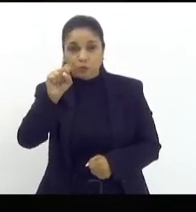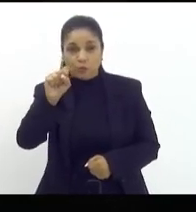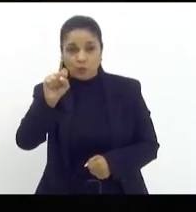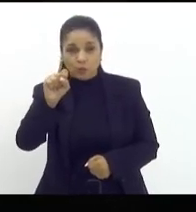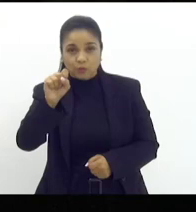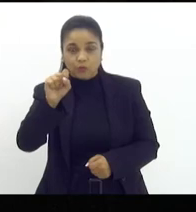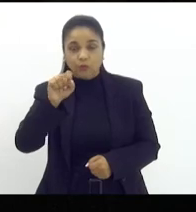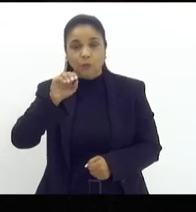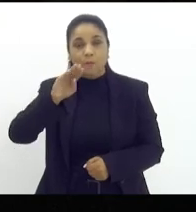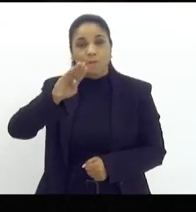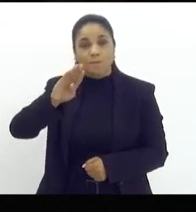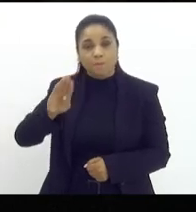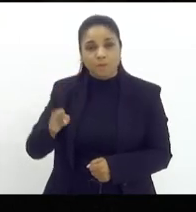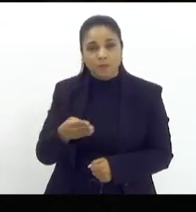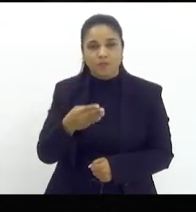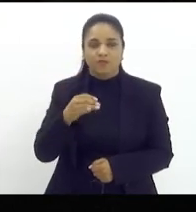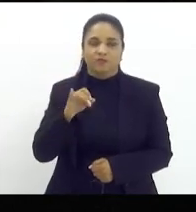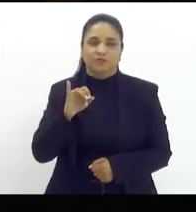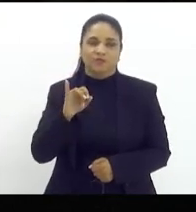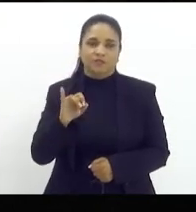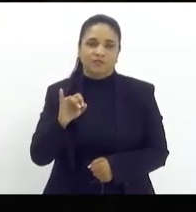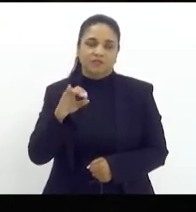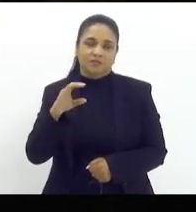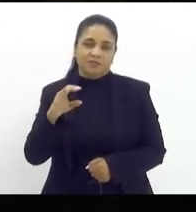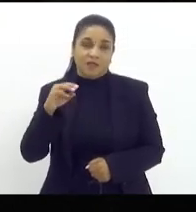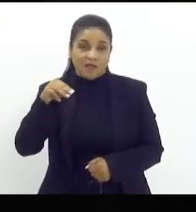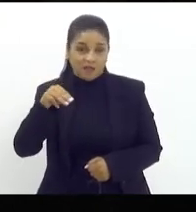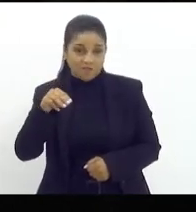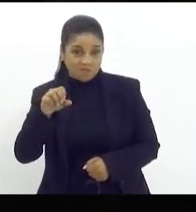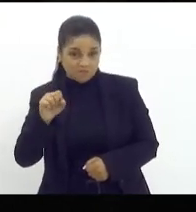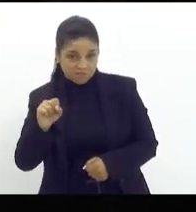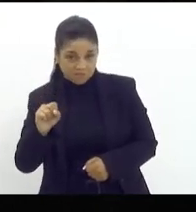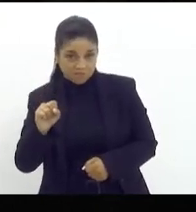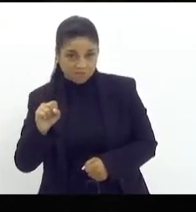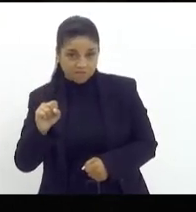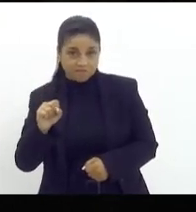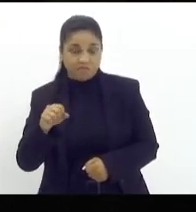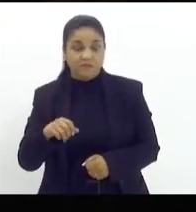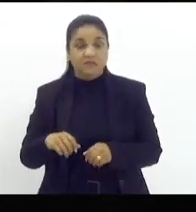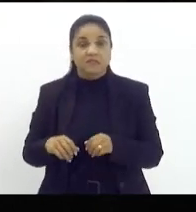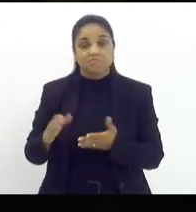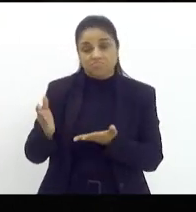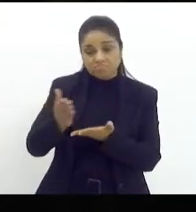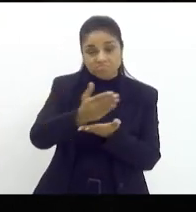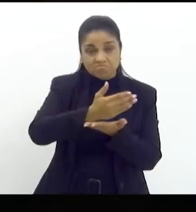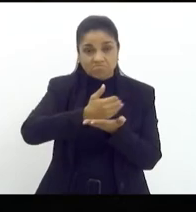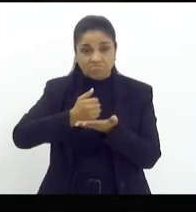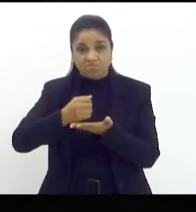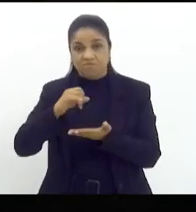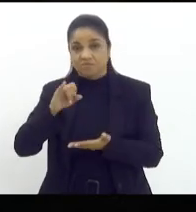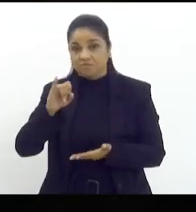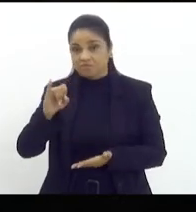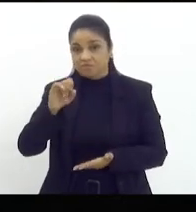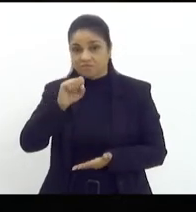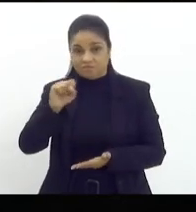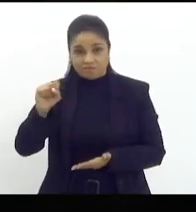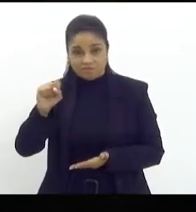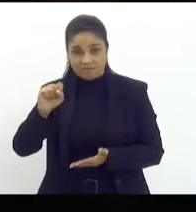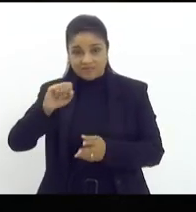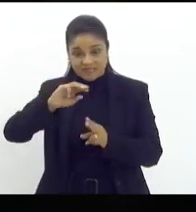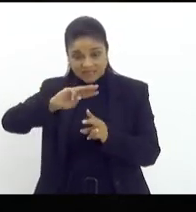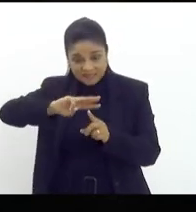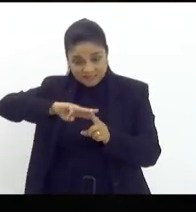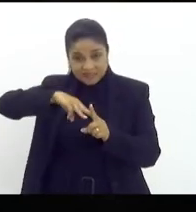de ICMS arrecadação do ISS é três vezes mais